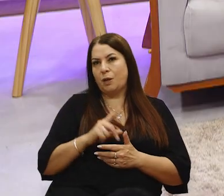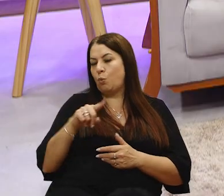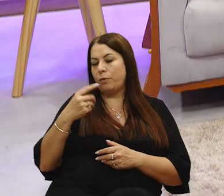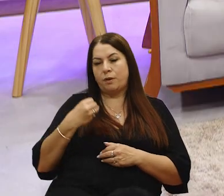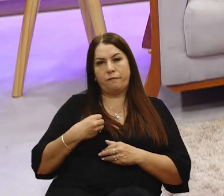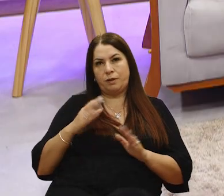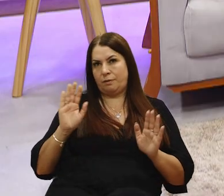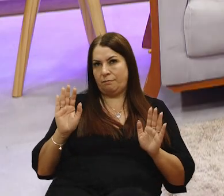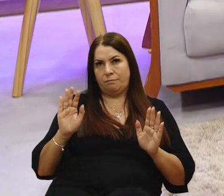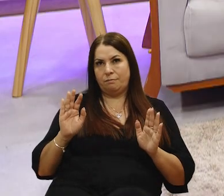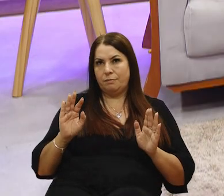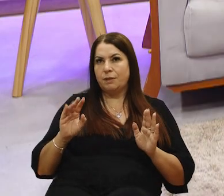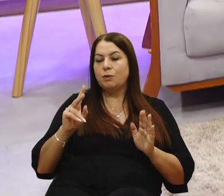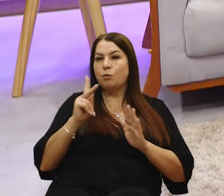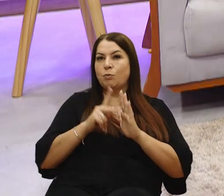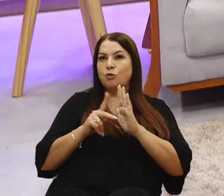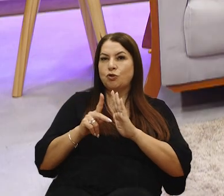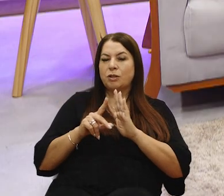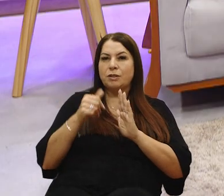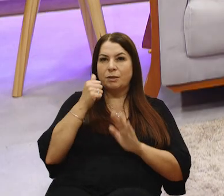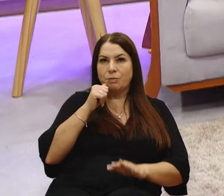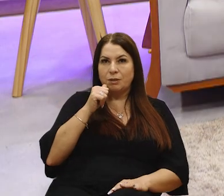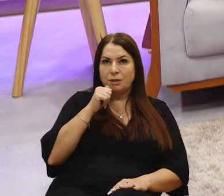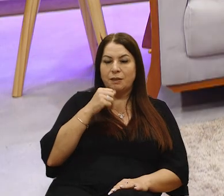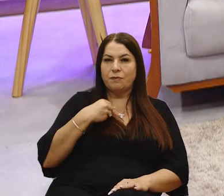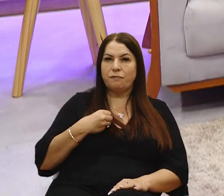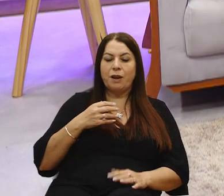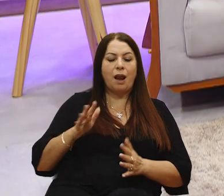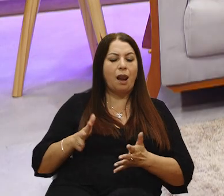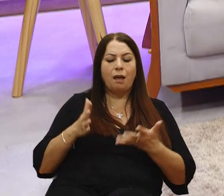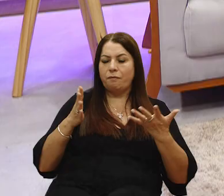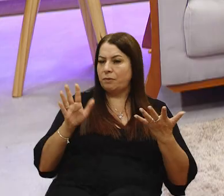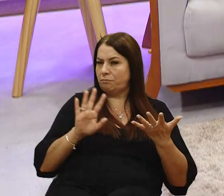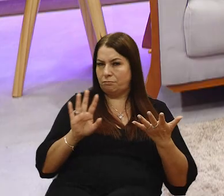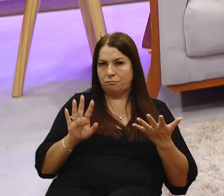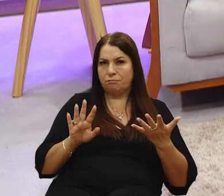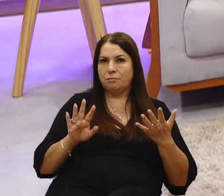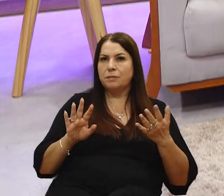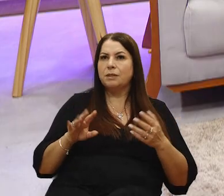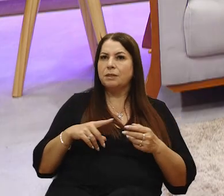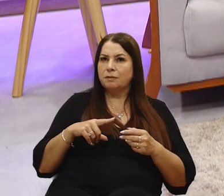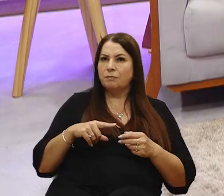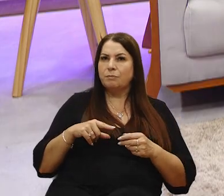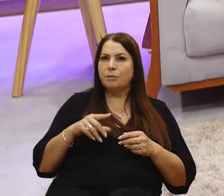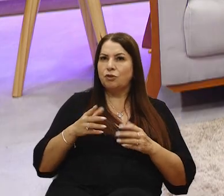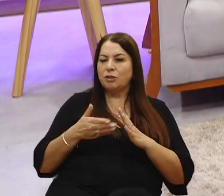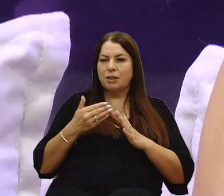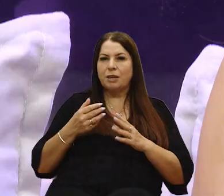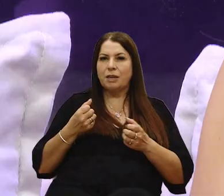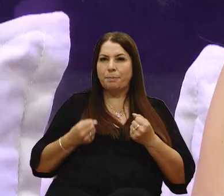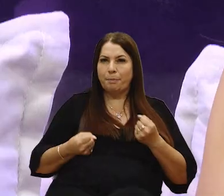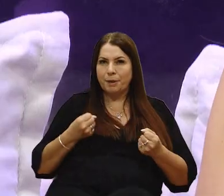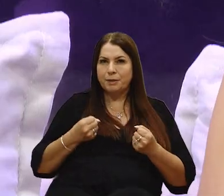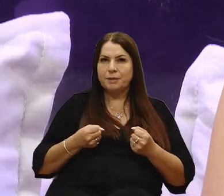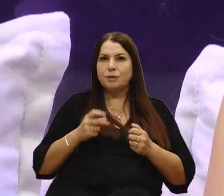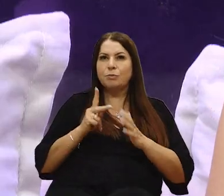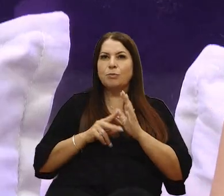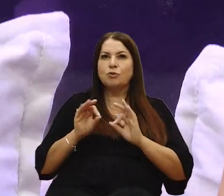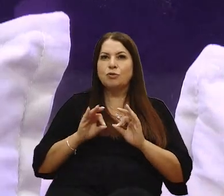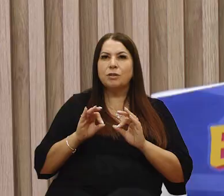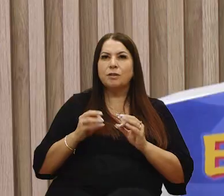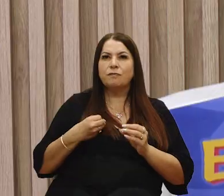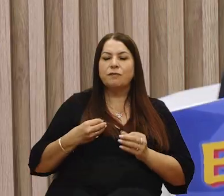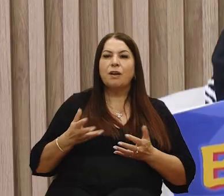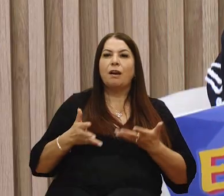são maravilhosos. É outra vida, é que nem o projeto das meninas se chama, é viver leve mesmo, é tirar totalmente aquele peso. Como é que é